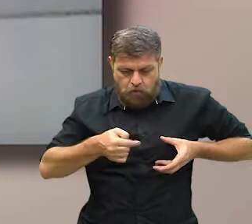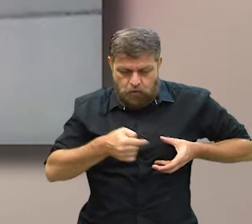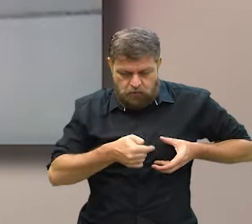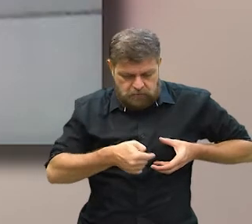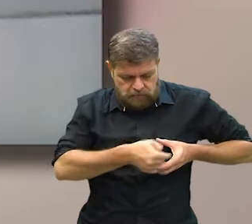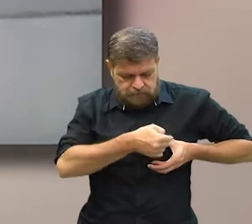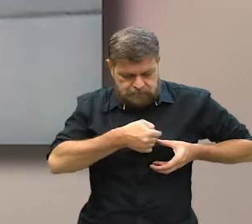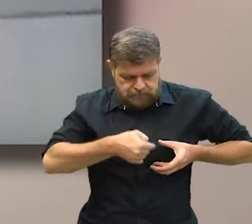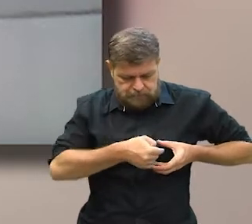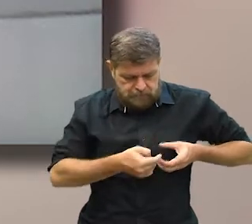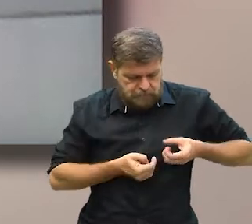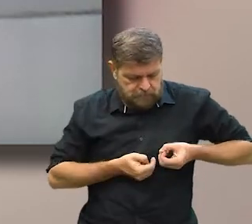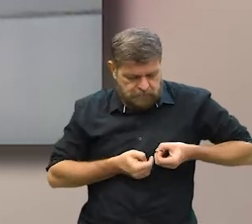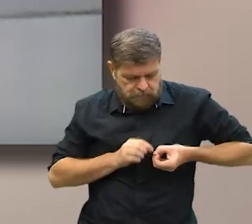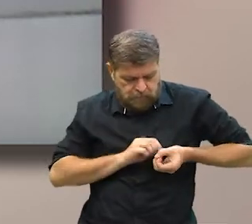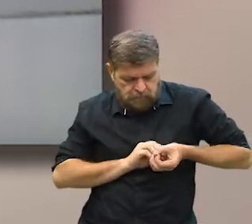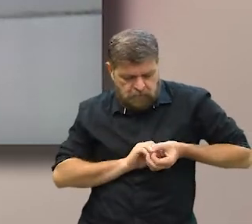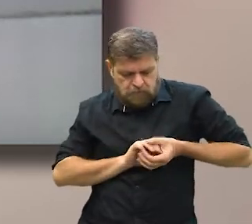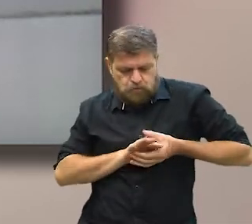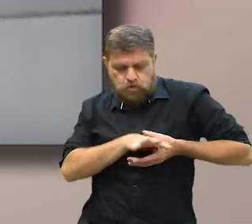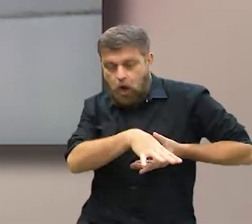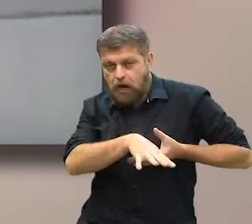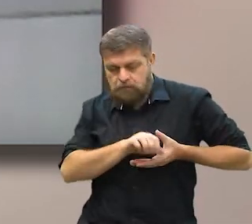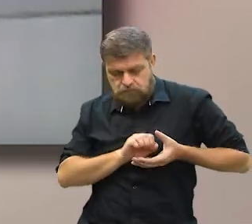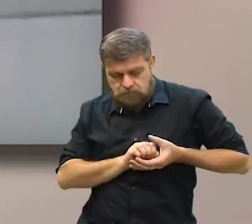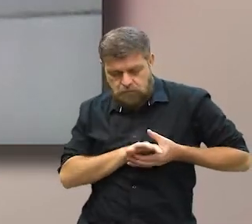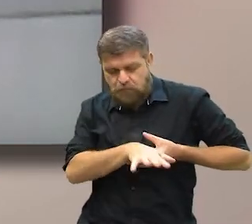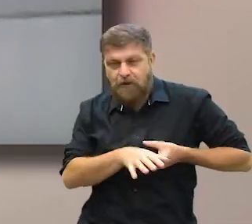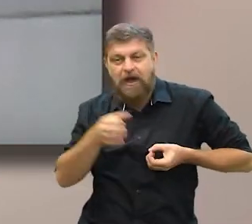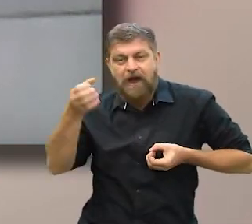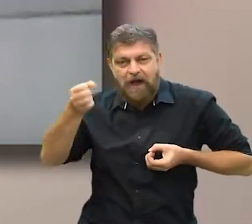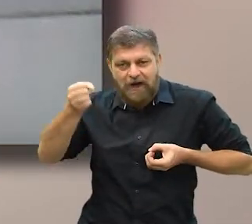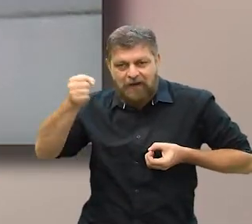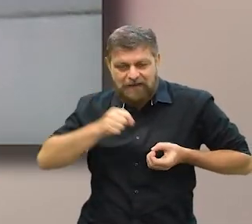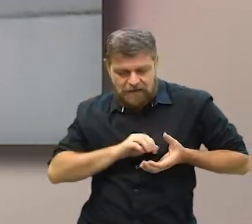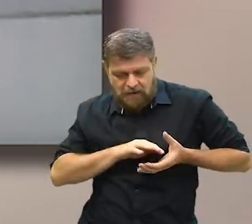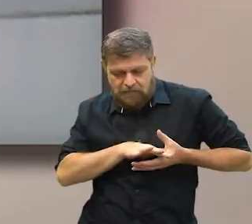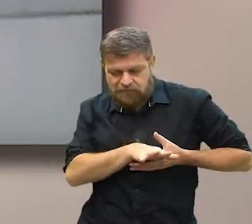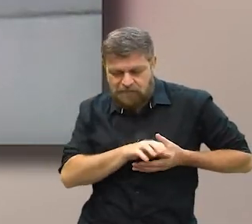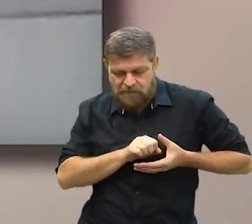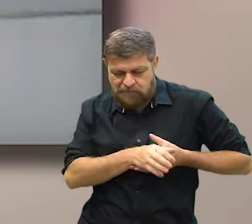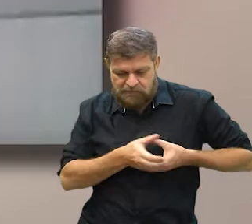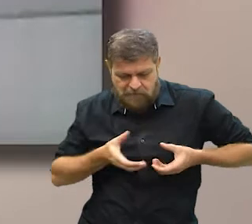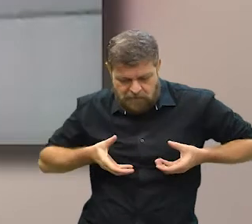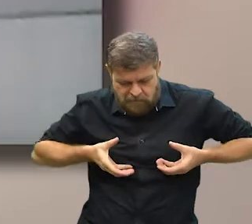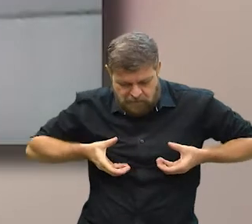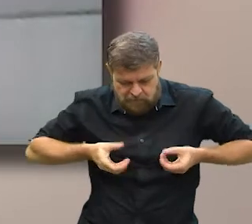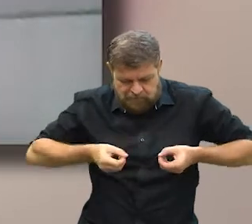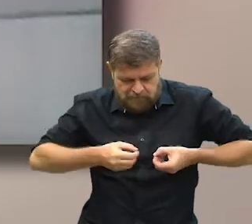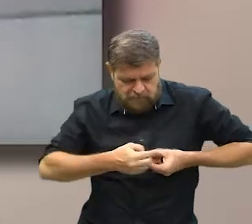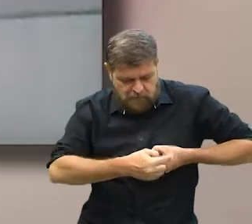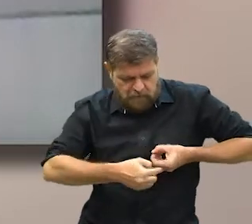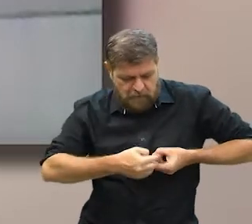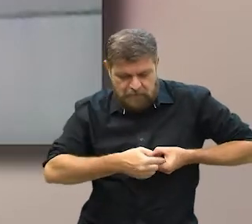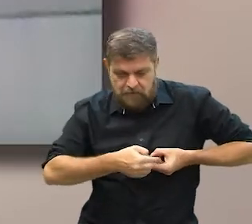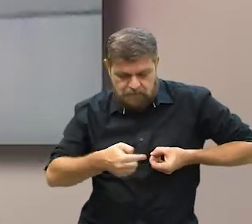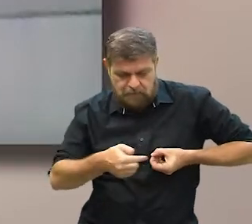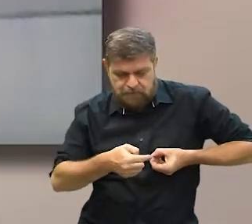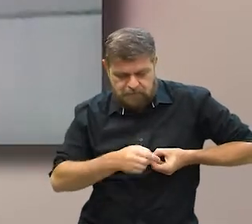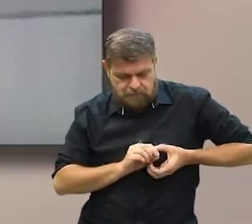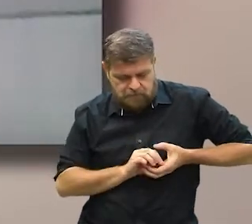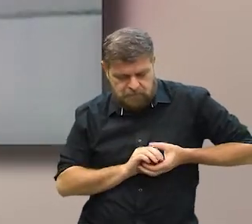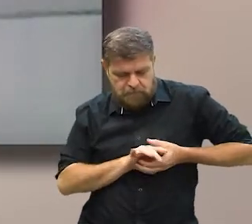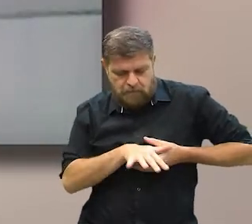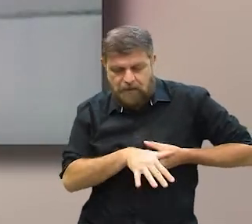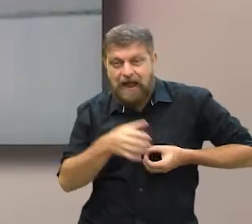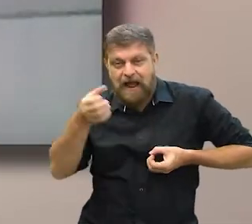as células musculares que tem em volta das glândulas mamárias e joga esse leite, então, para frente, para o bico, na